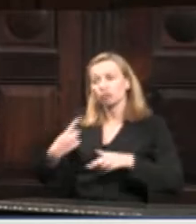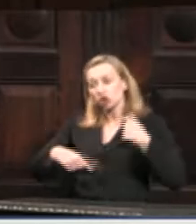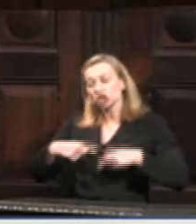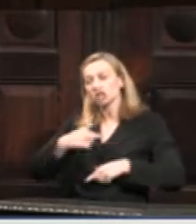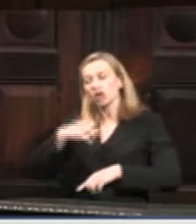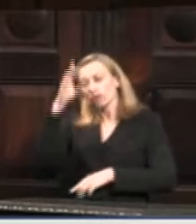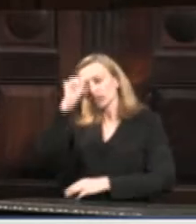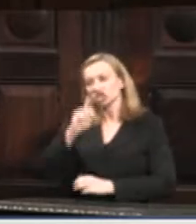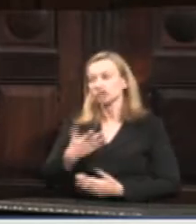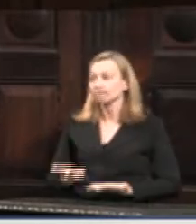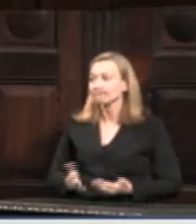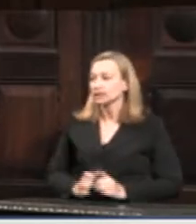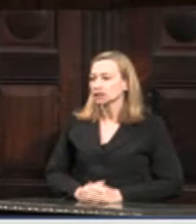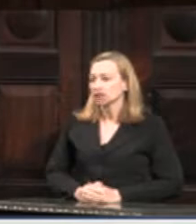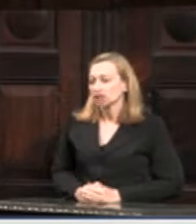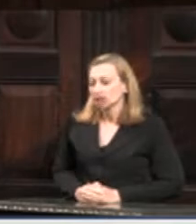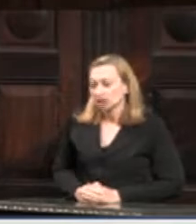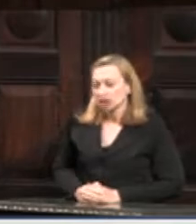que